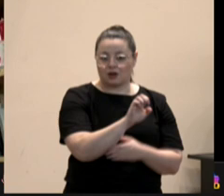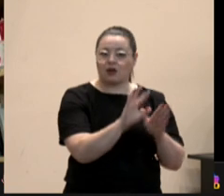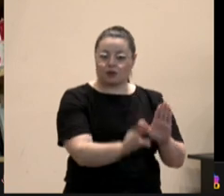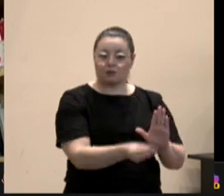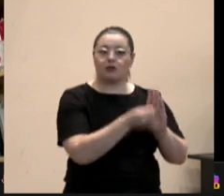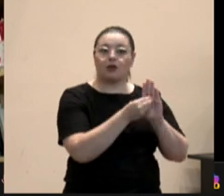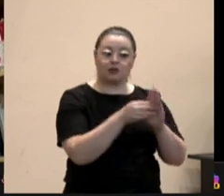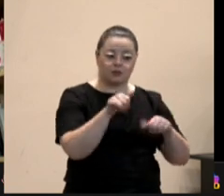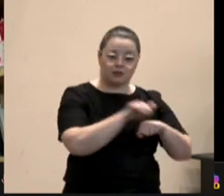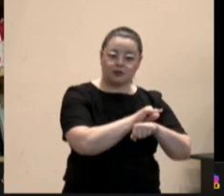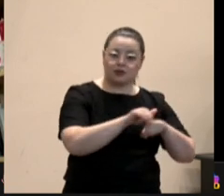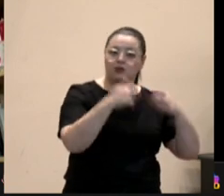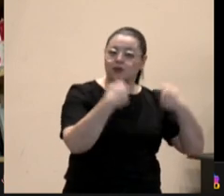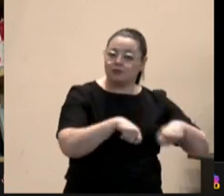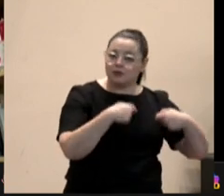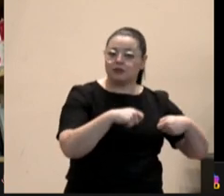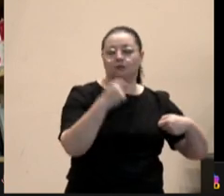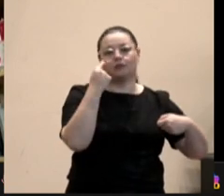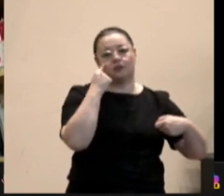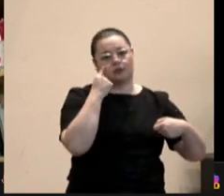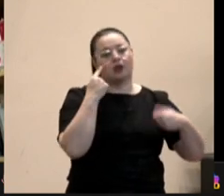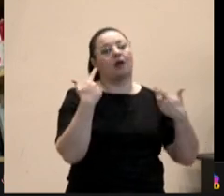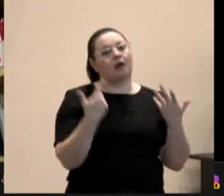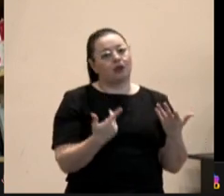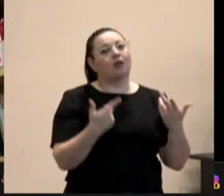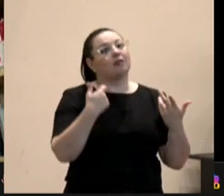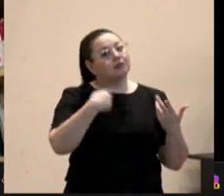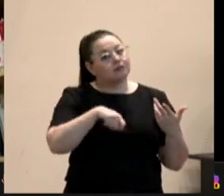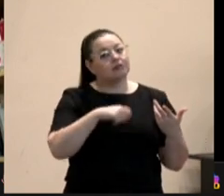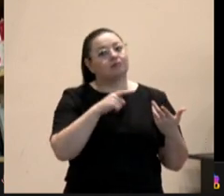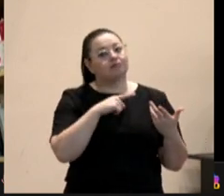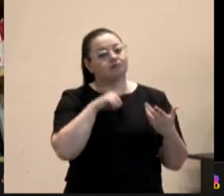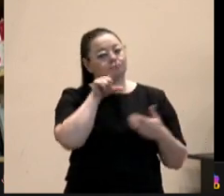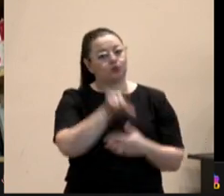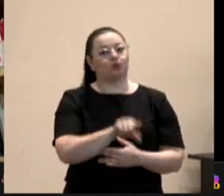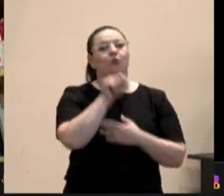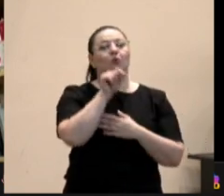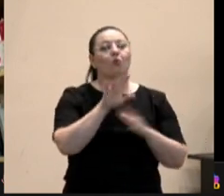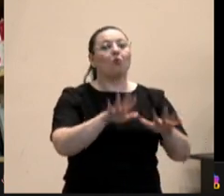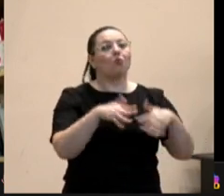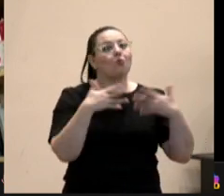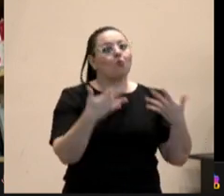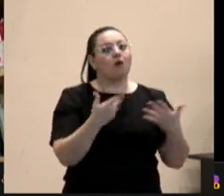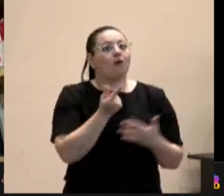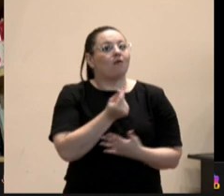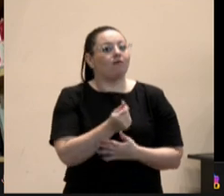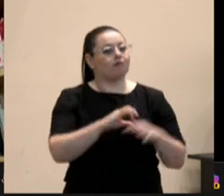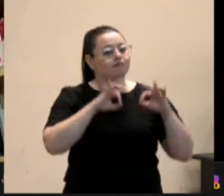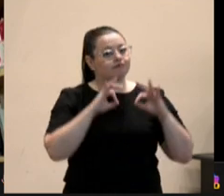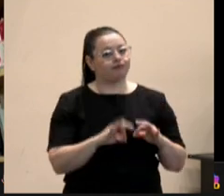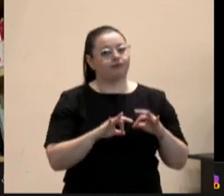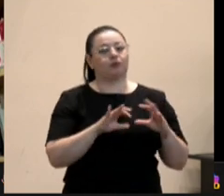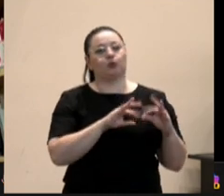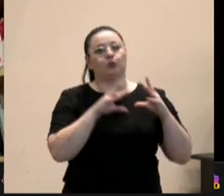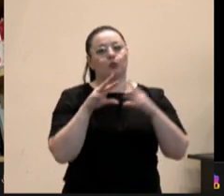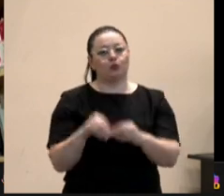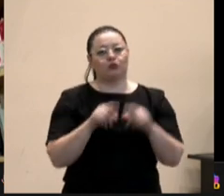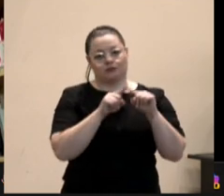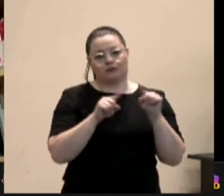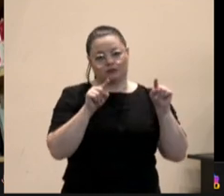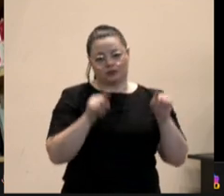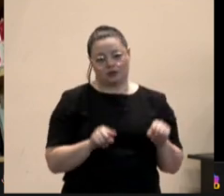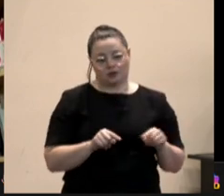serem pensadas e propostas, a definição de um piso salarial para os funcionários,